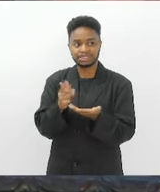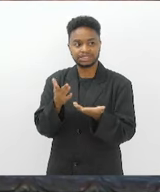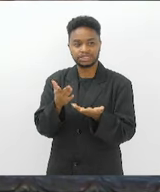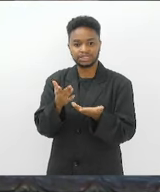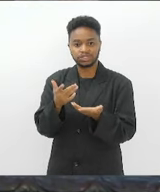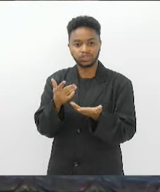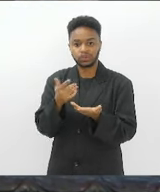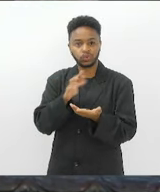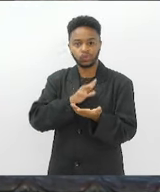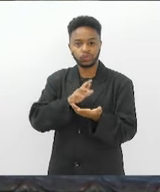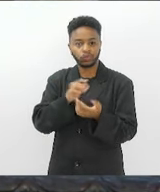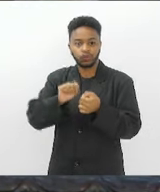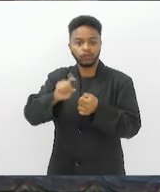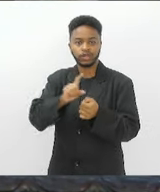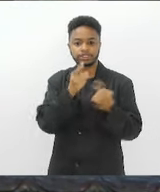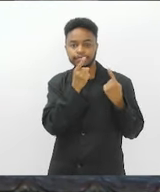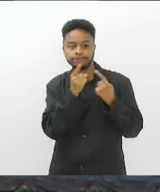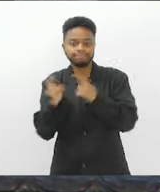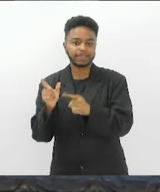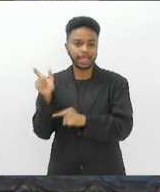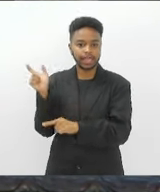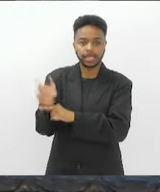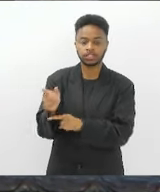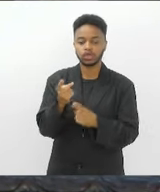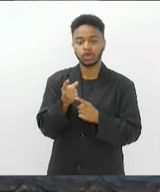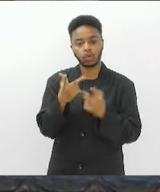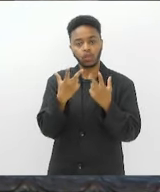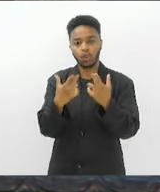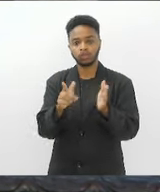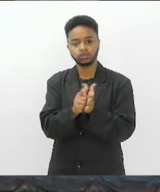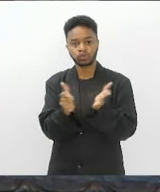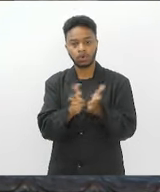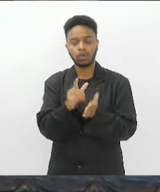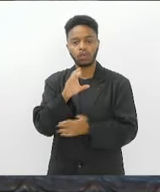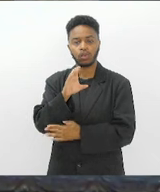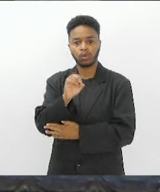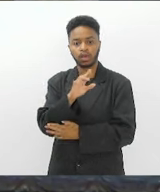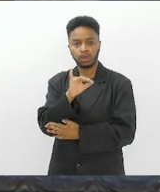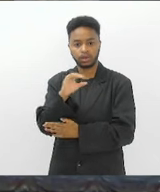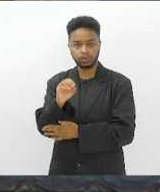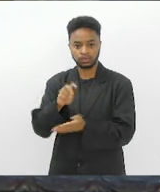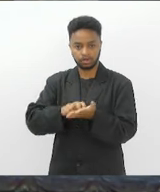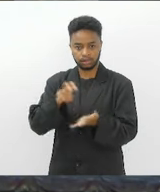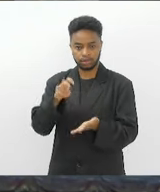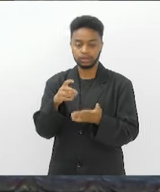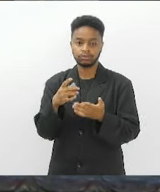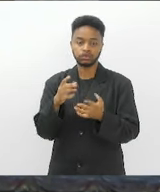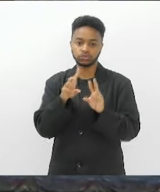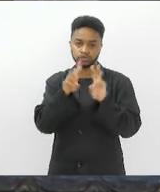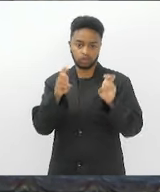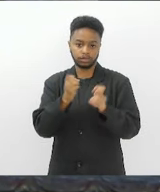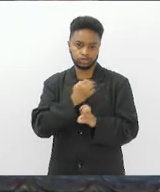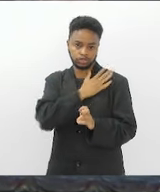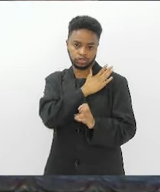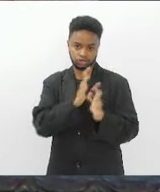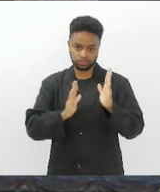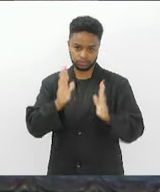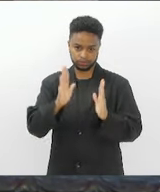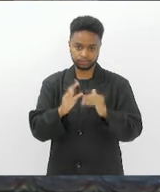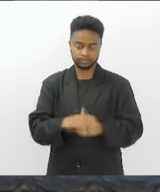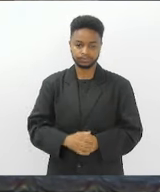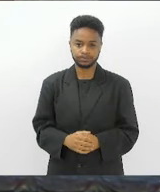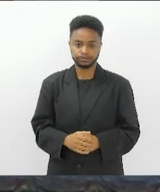crítico quanto o Correio da Manhã em relação à ditadura militar. E com isso,